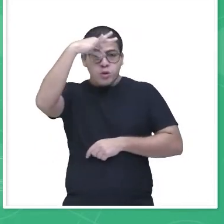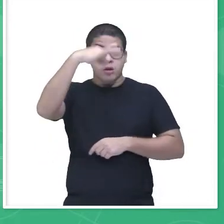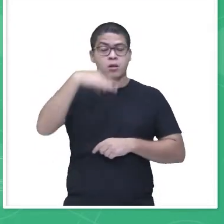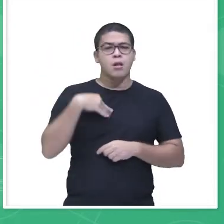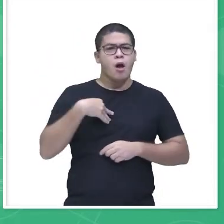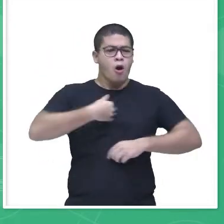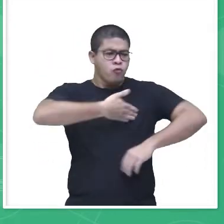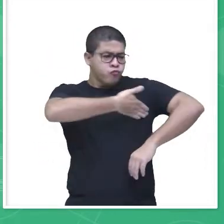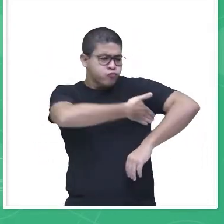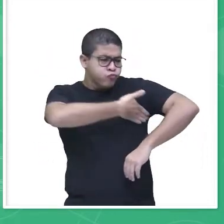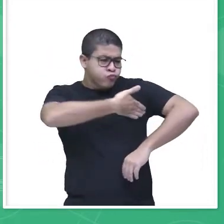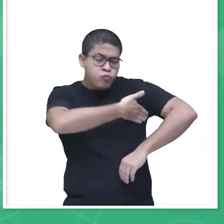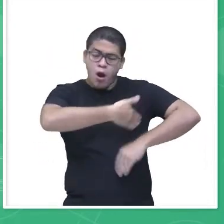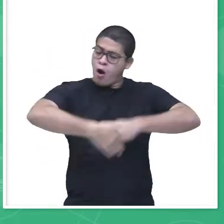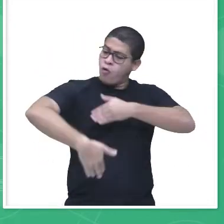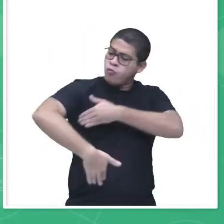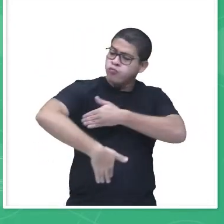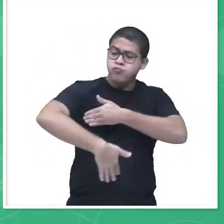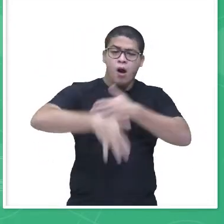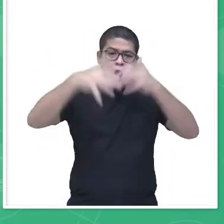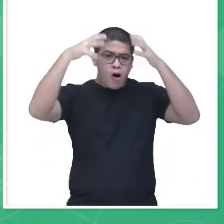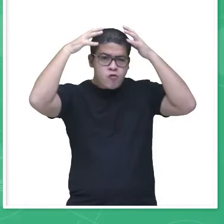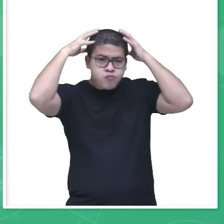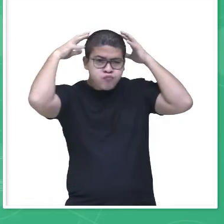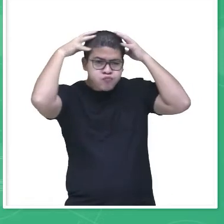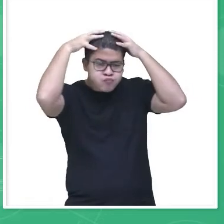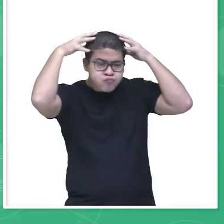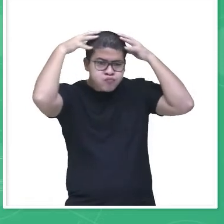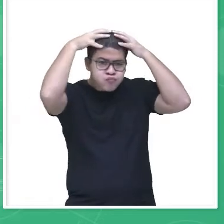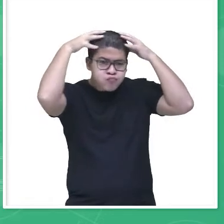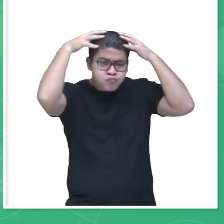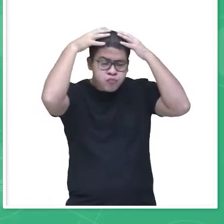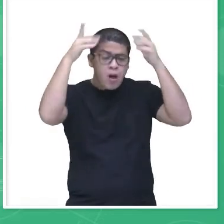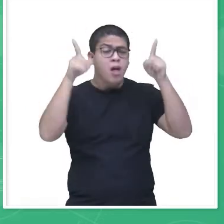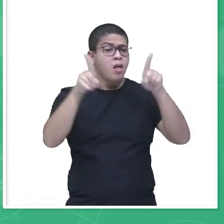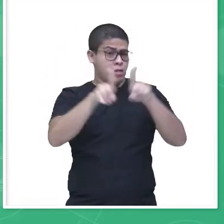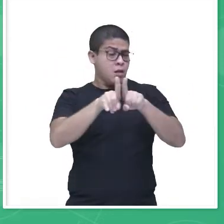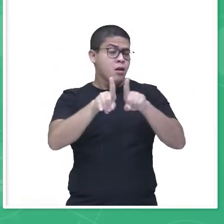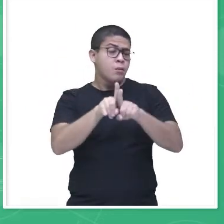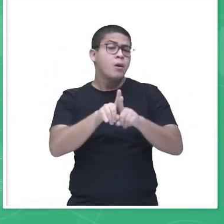os cabelos, né? Então, é um banho bem,